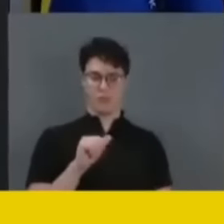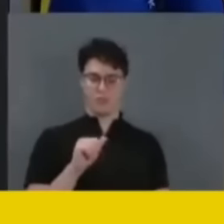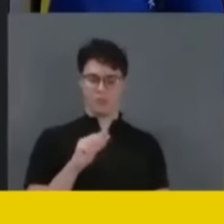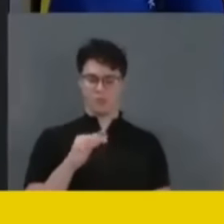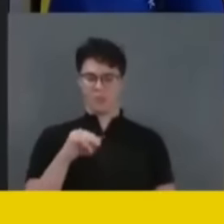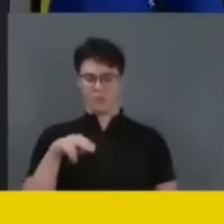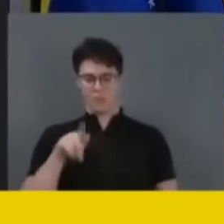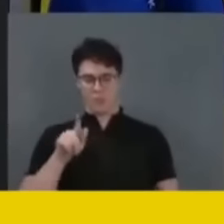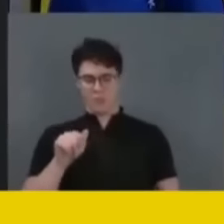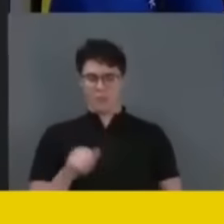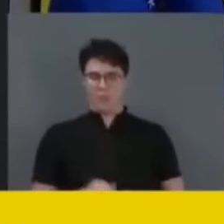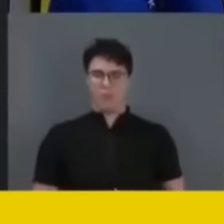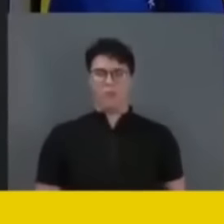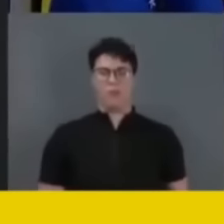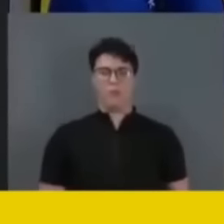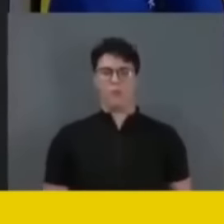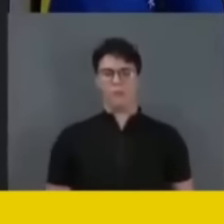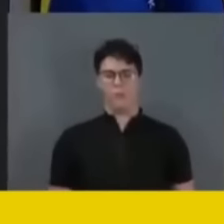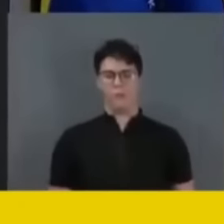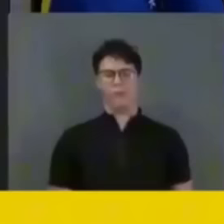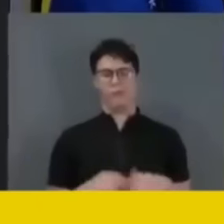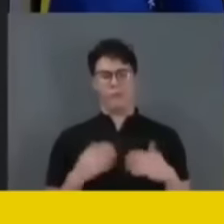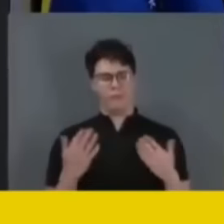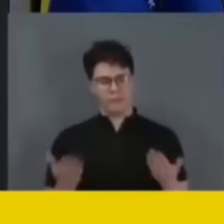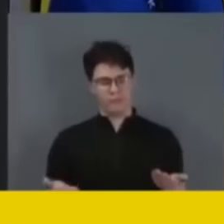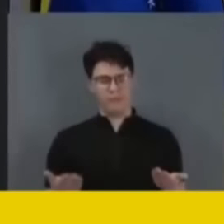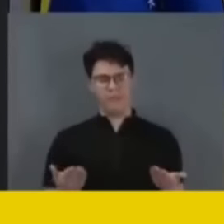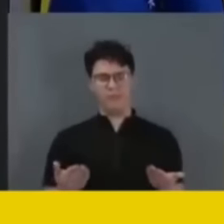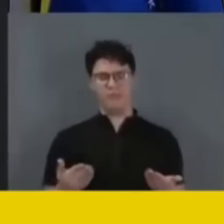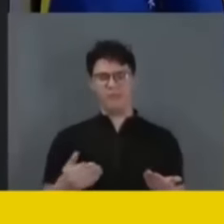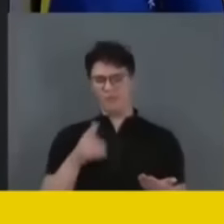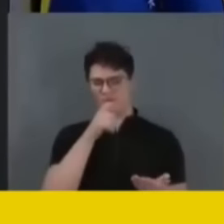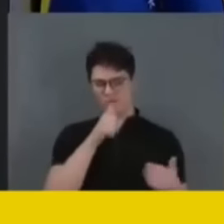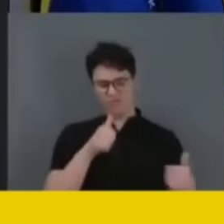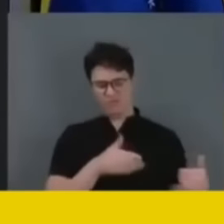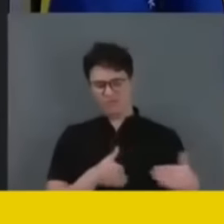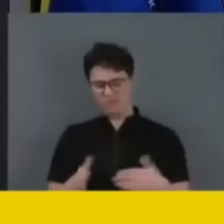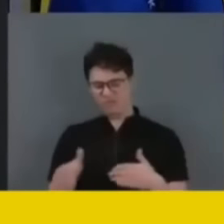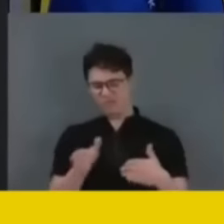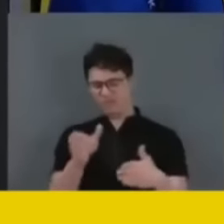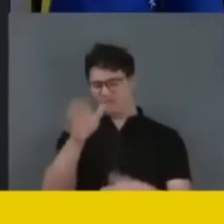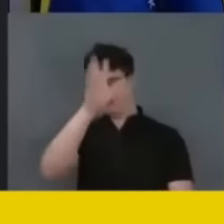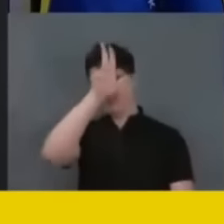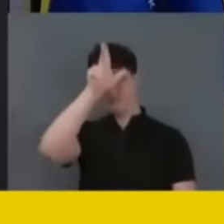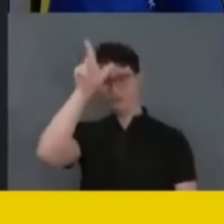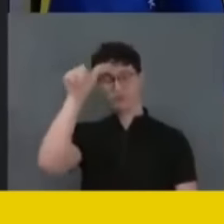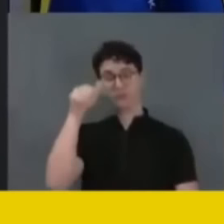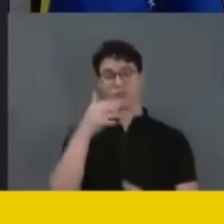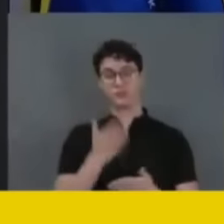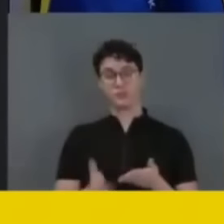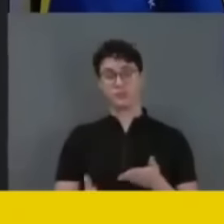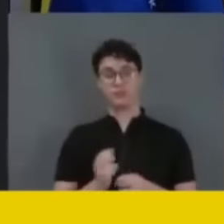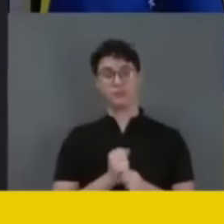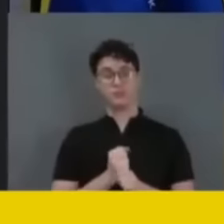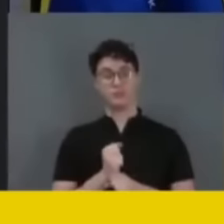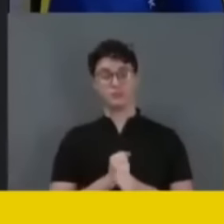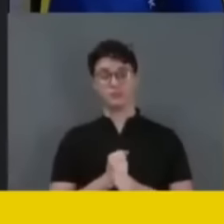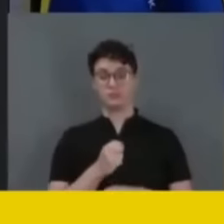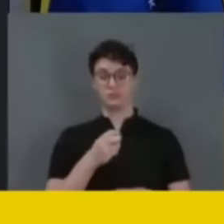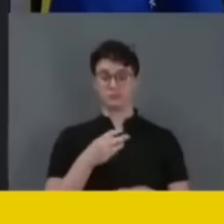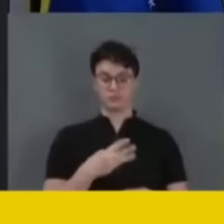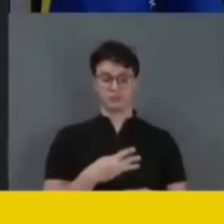isso. Os rios amazônicos estão perdendo por ano